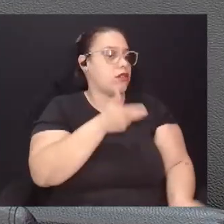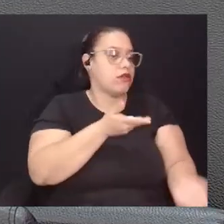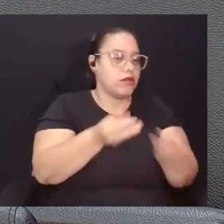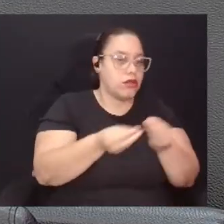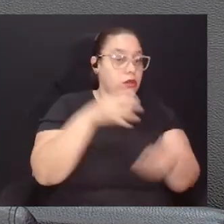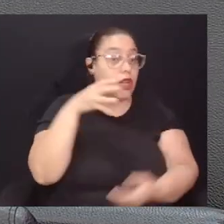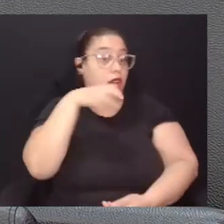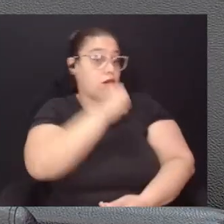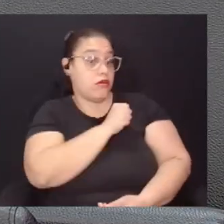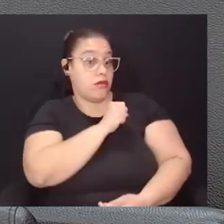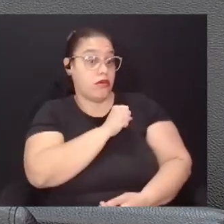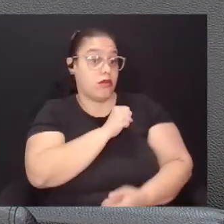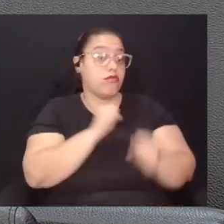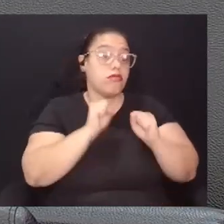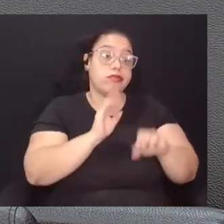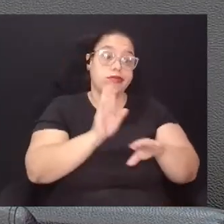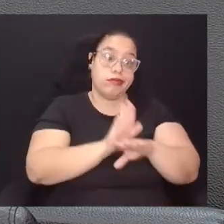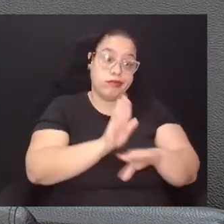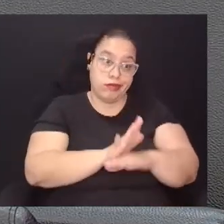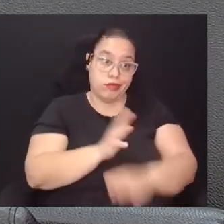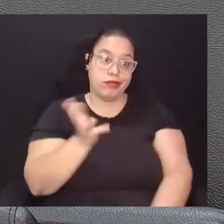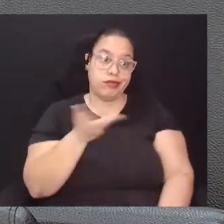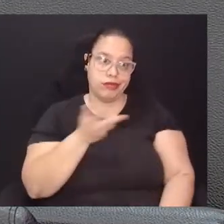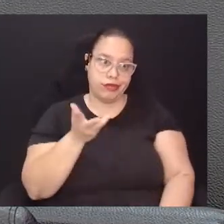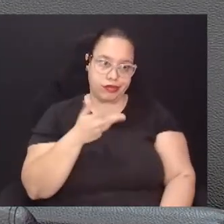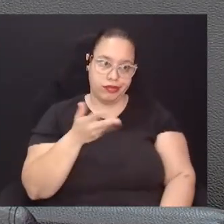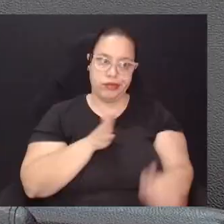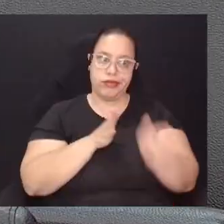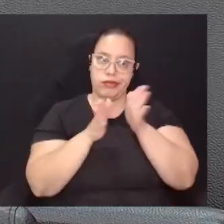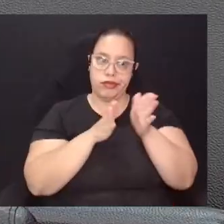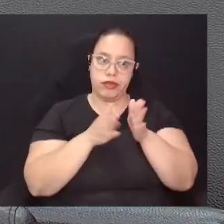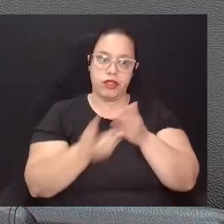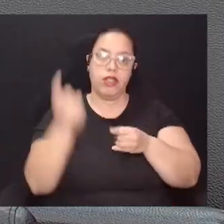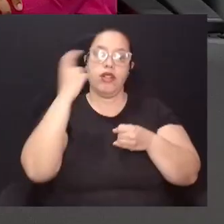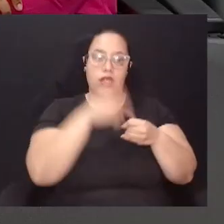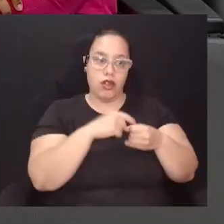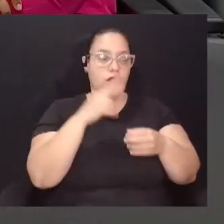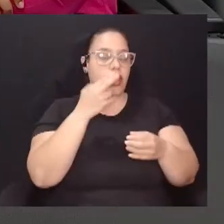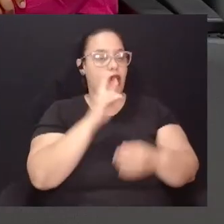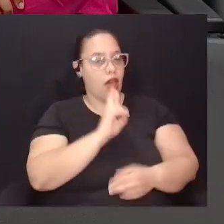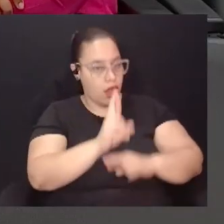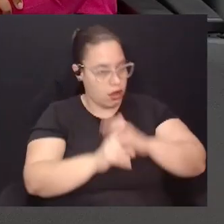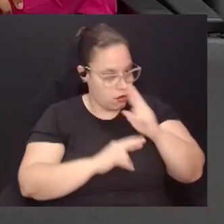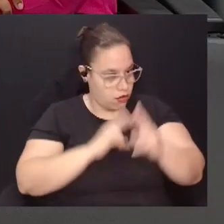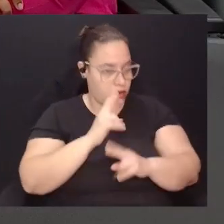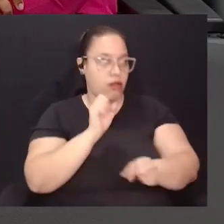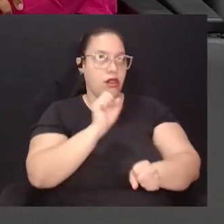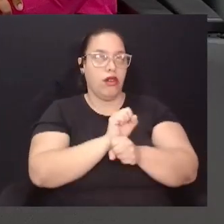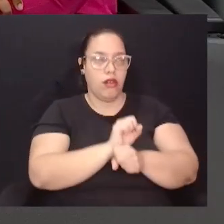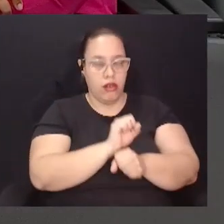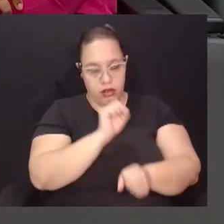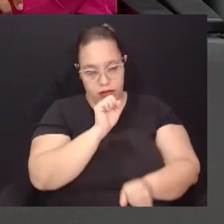fazer uma intervenção mais rápido, isso poderia agilizar também o acesso das devolutivas. Então, ao invés de ter